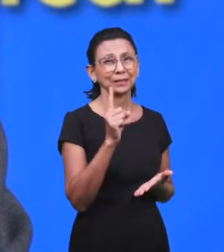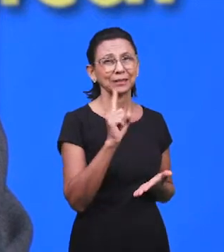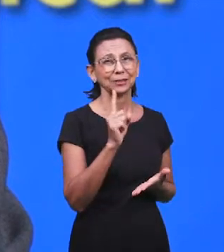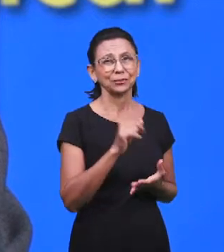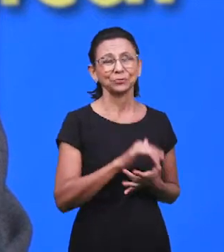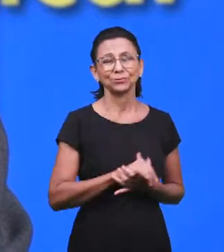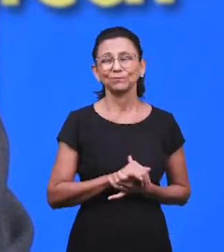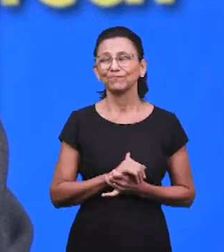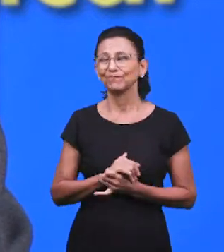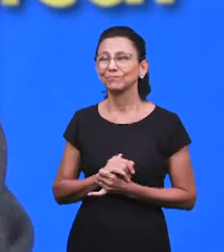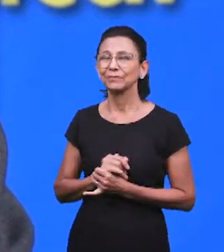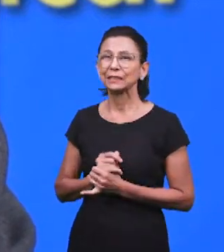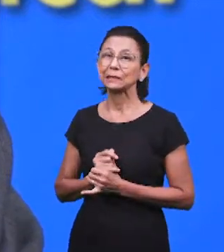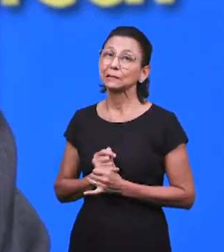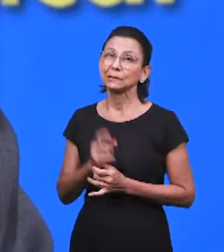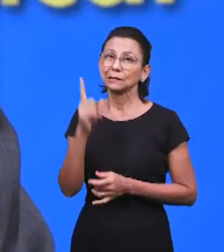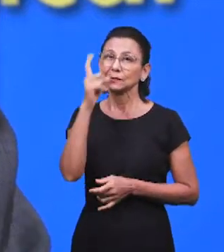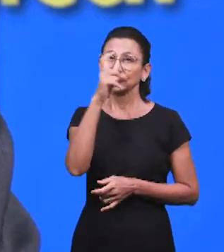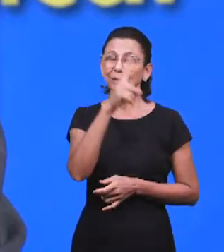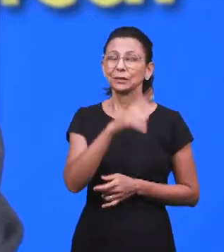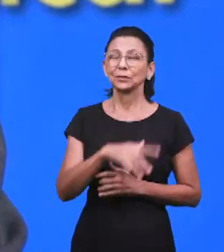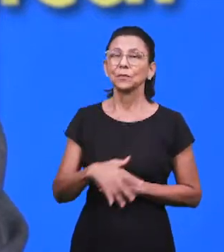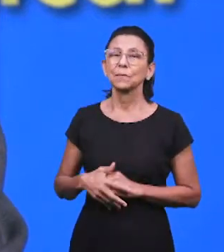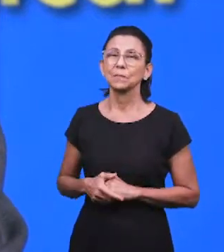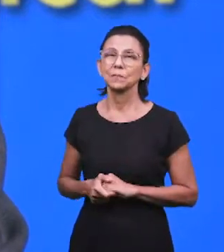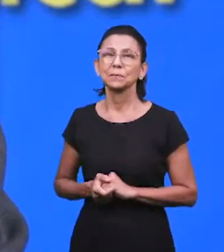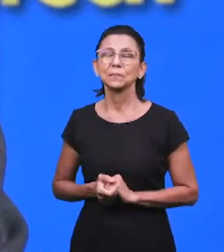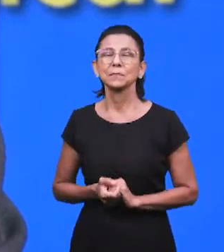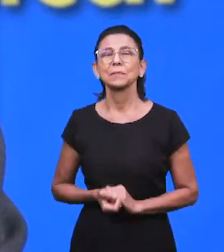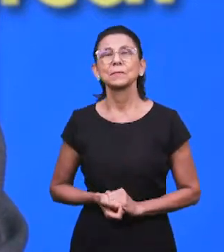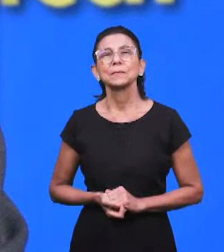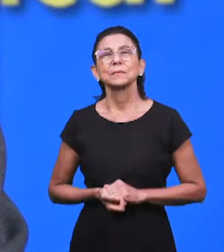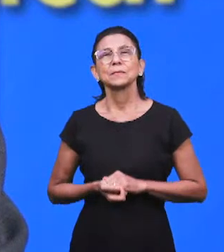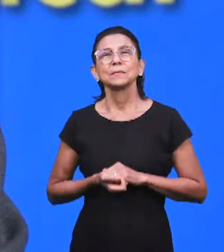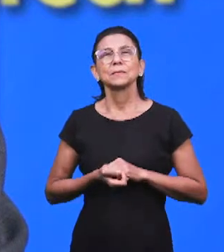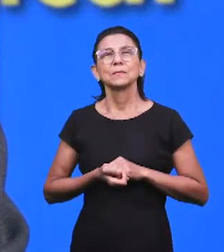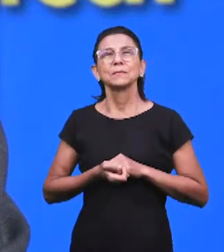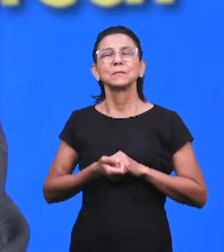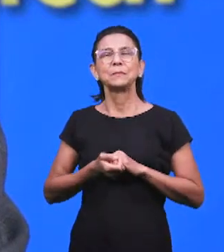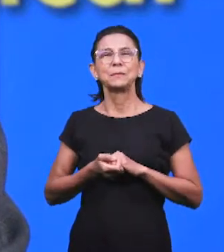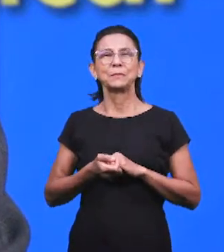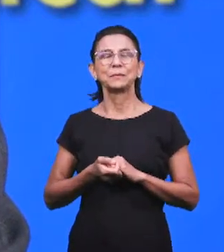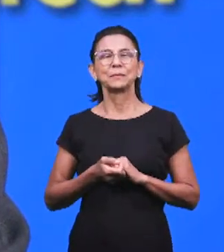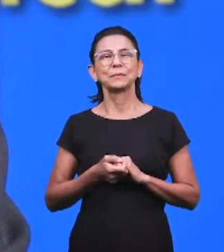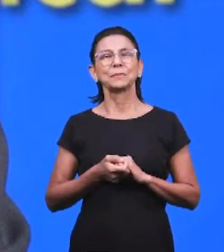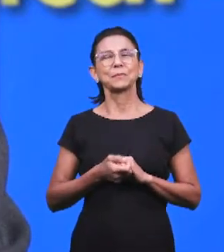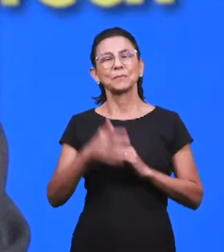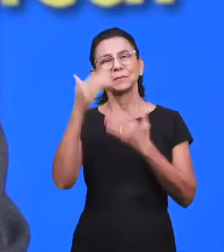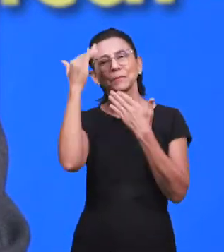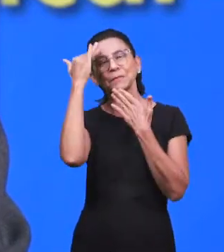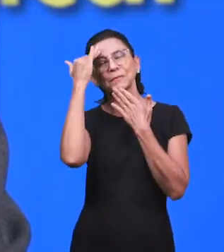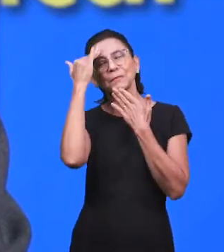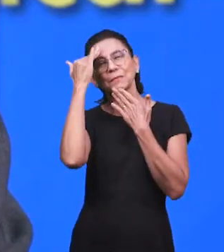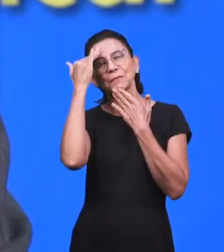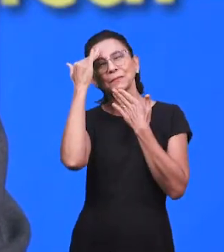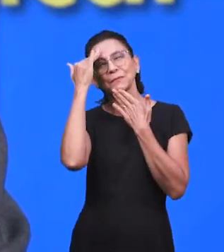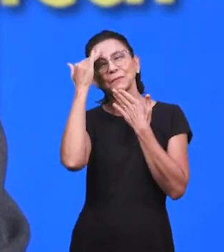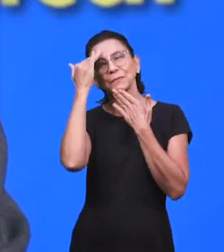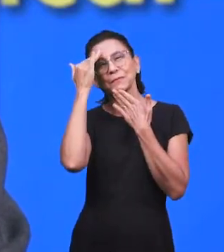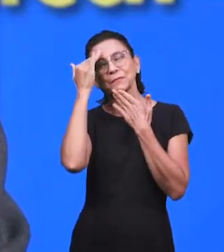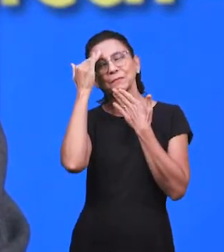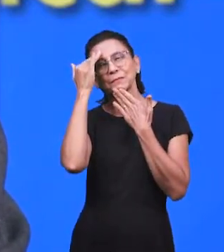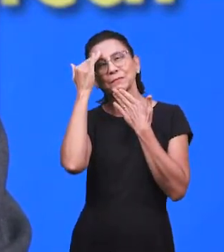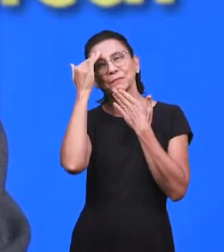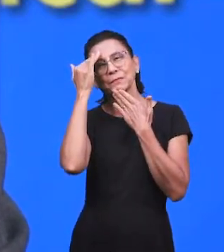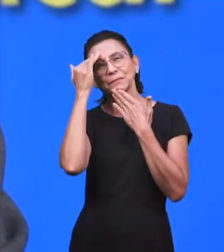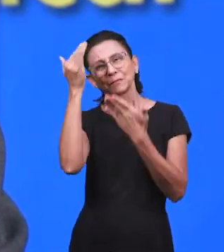grande tristeza e de grande angústia, conforme as suas palavras na sua resposta. Obrigado, então, pela